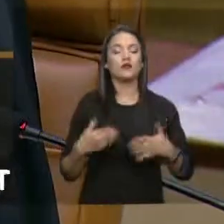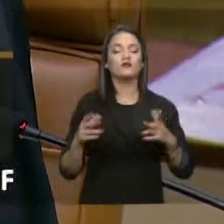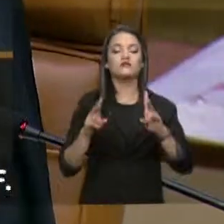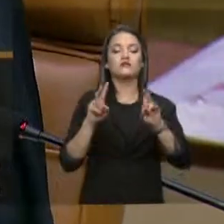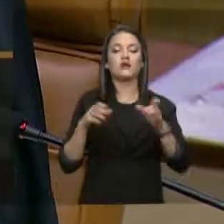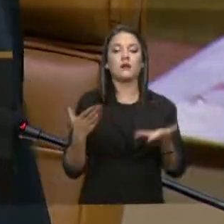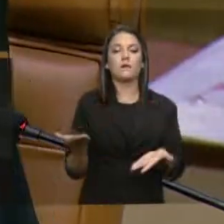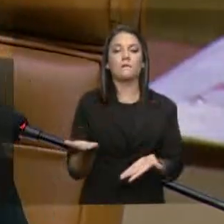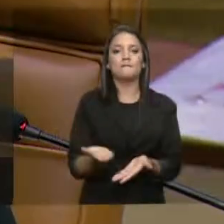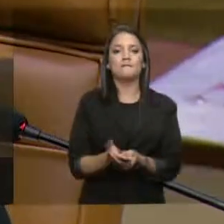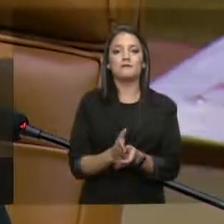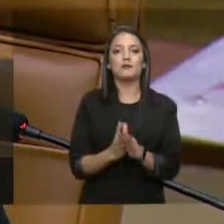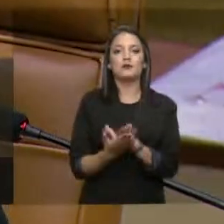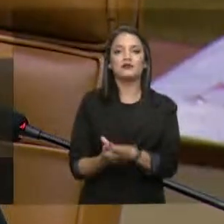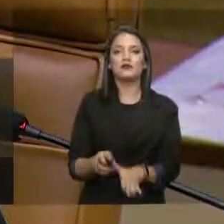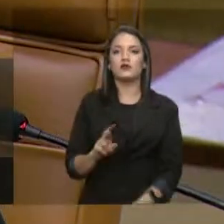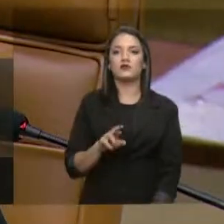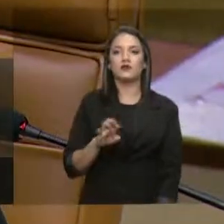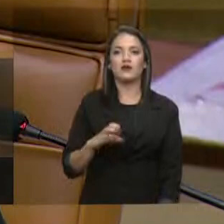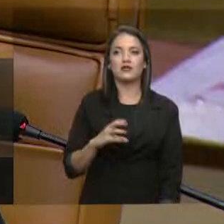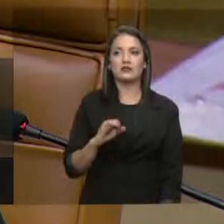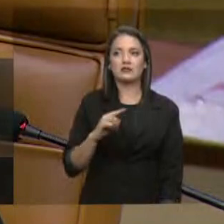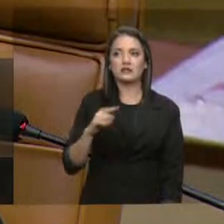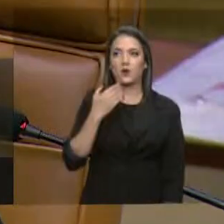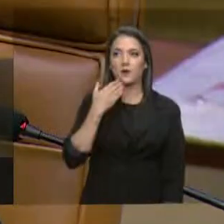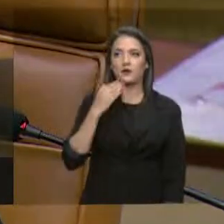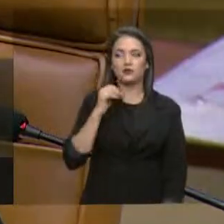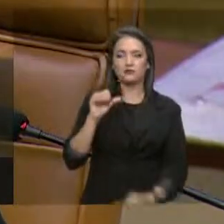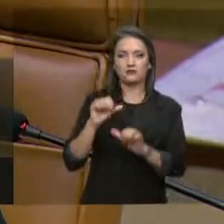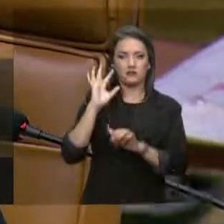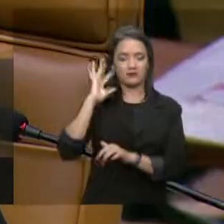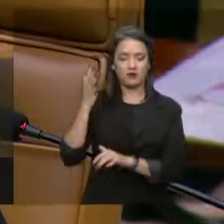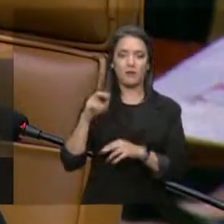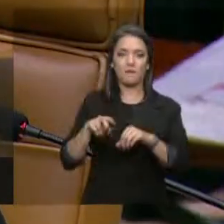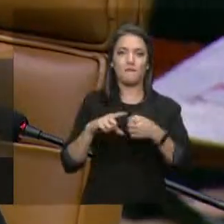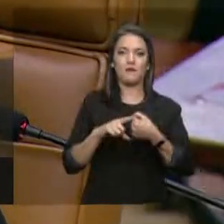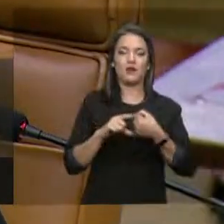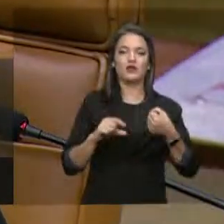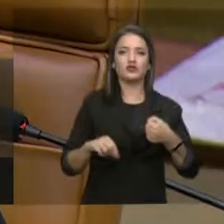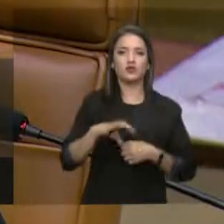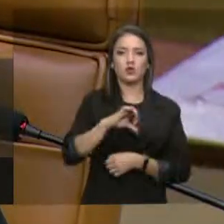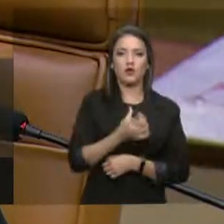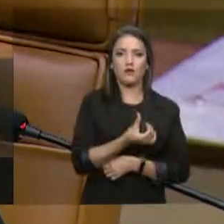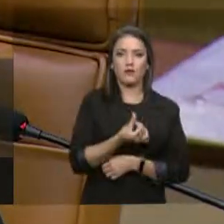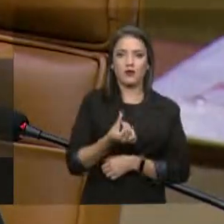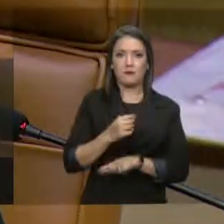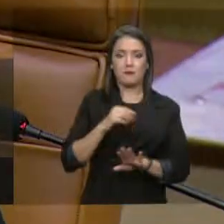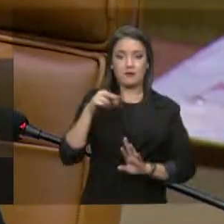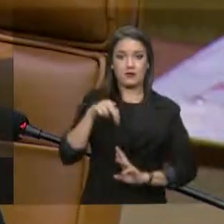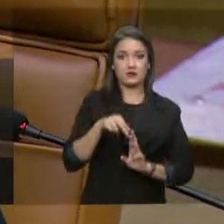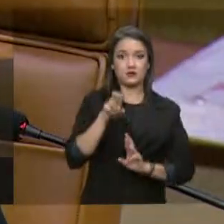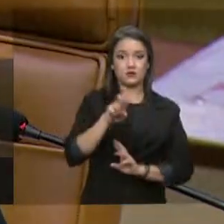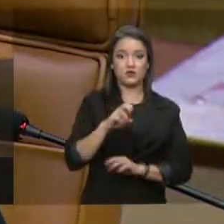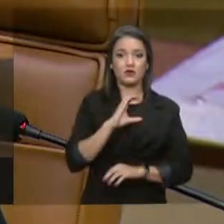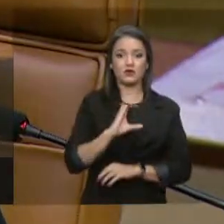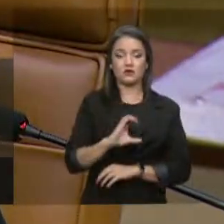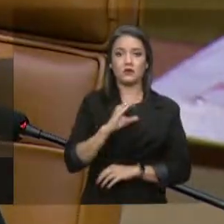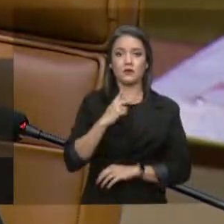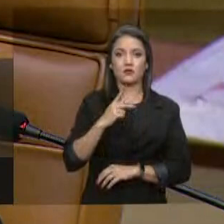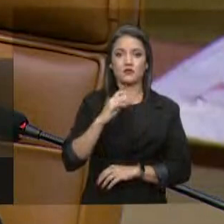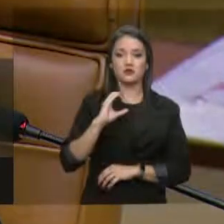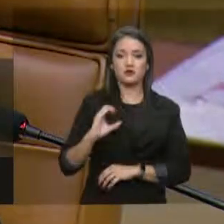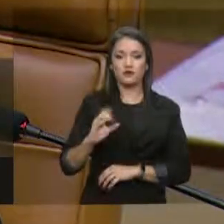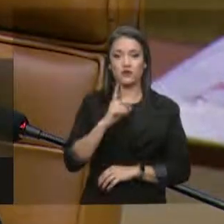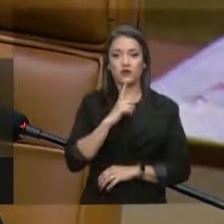ação rescisória, com base no artigo 966, inciso 5º do Código de Processo Civil, em que se